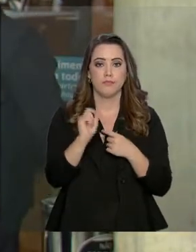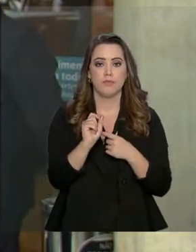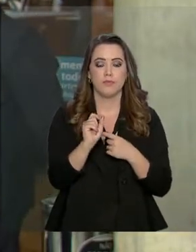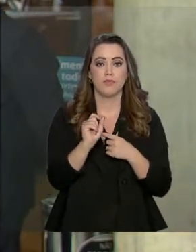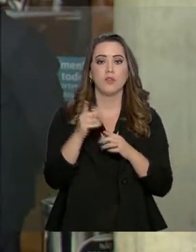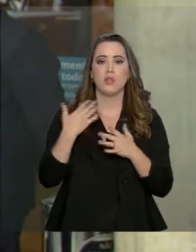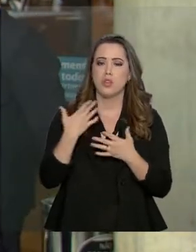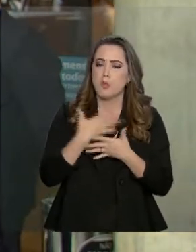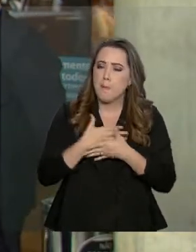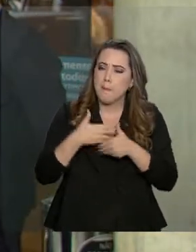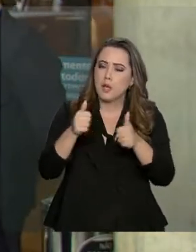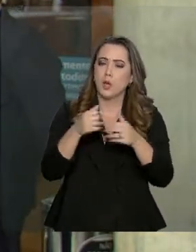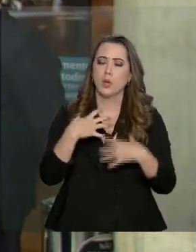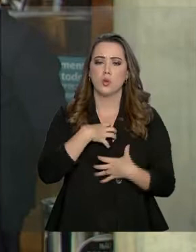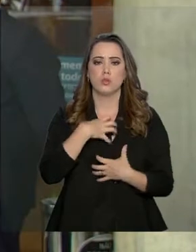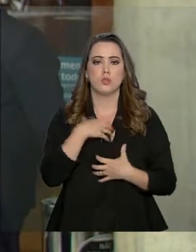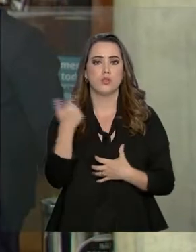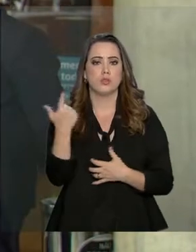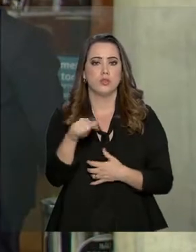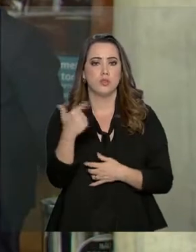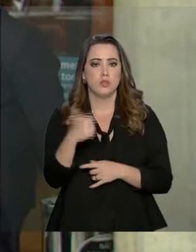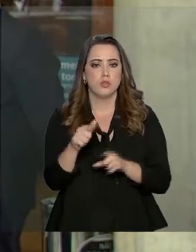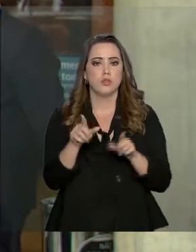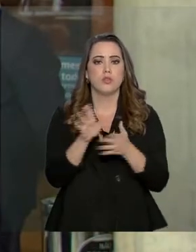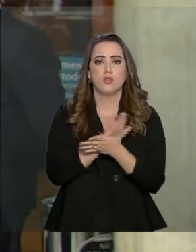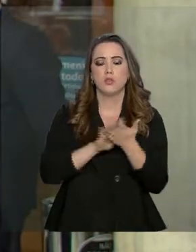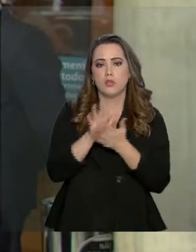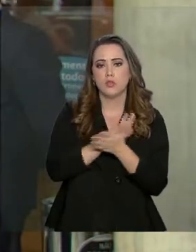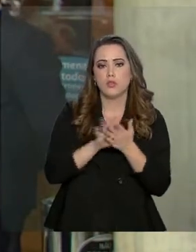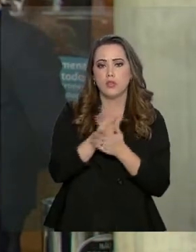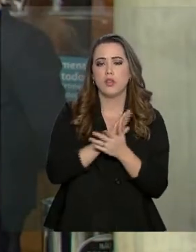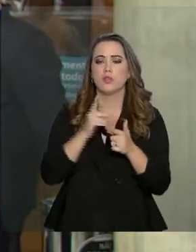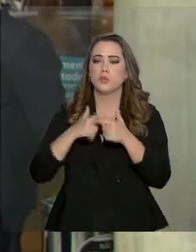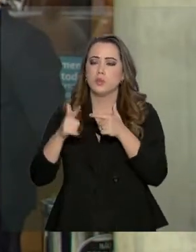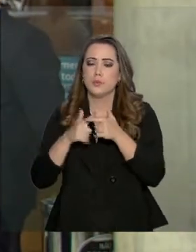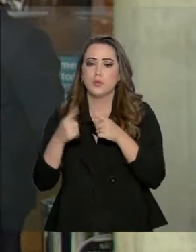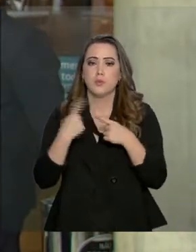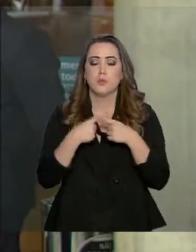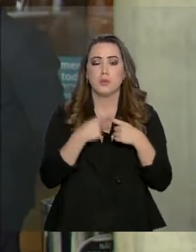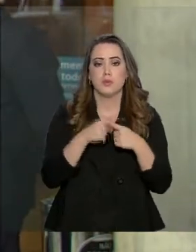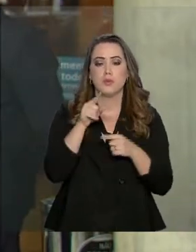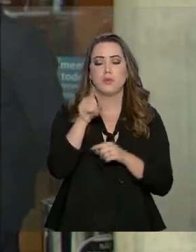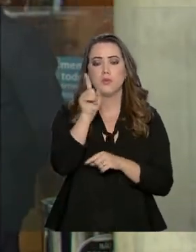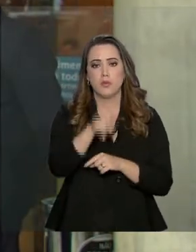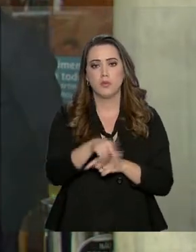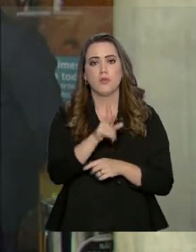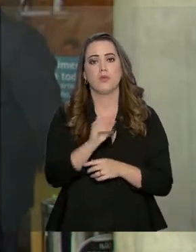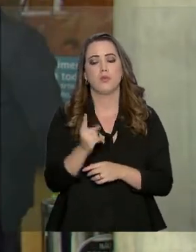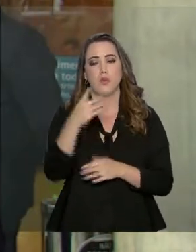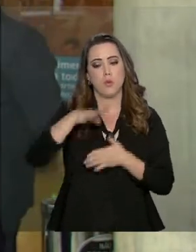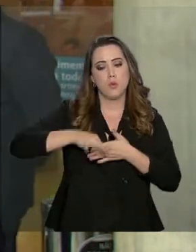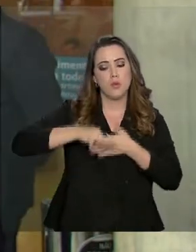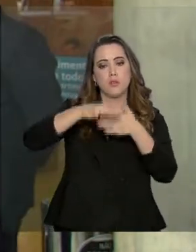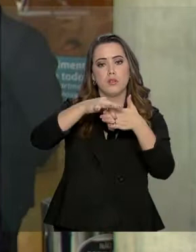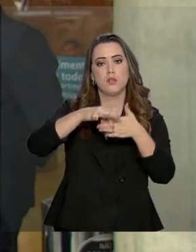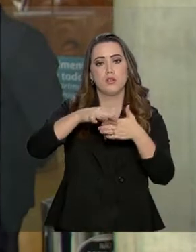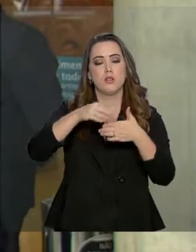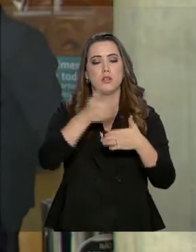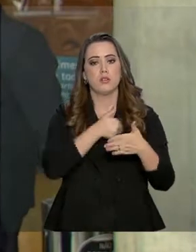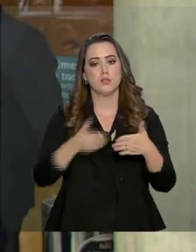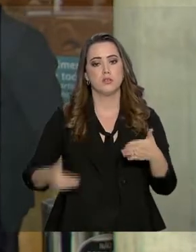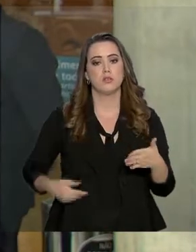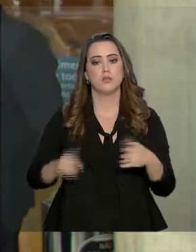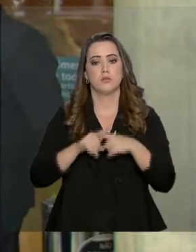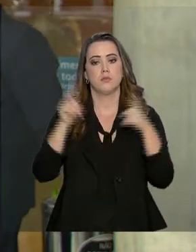de ficar mais à vontade e não ter nenhum tipo de importunação, porque afinal de contas se trata de um chefe de Estado.